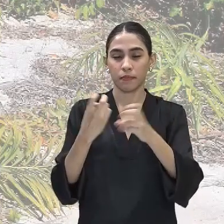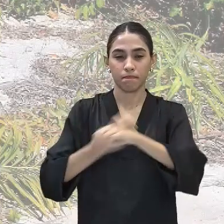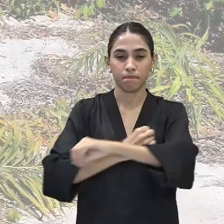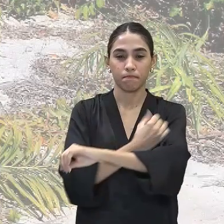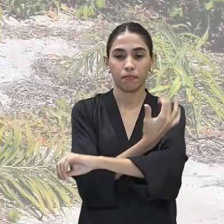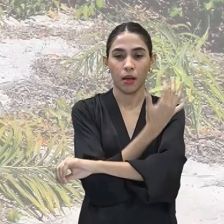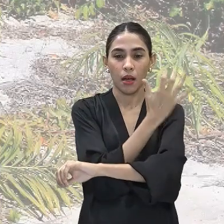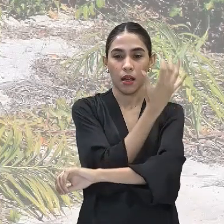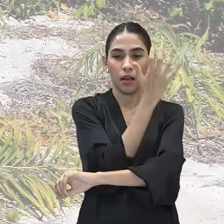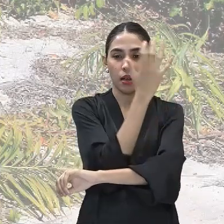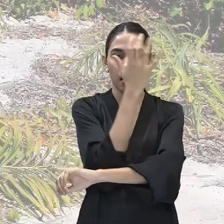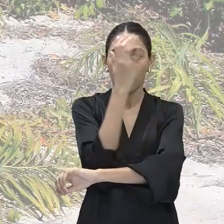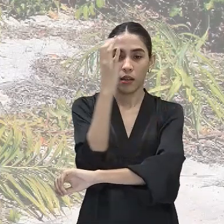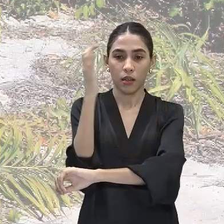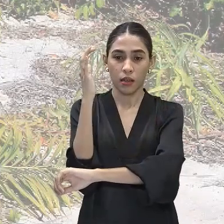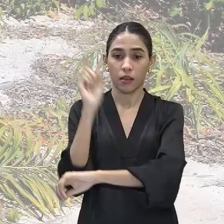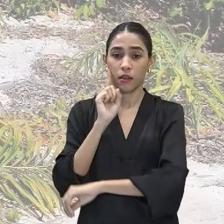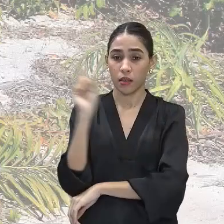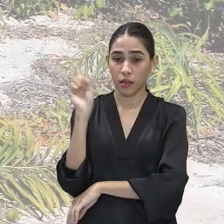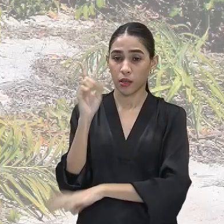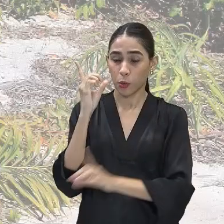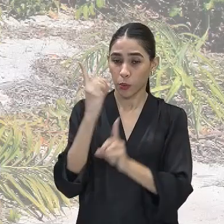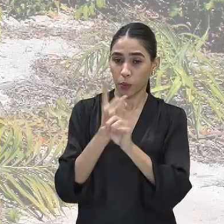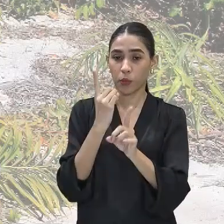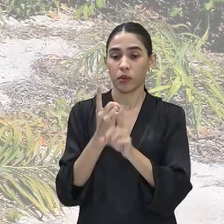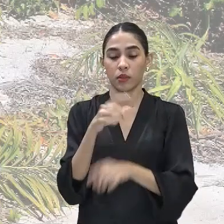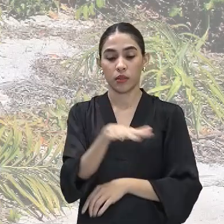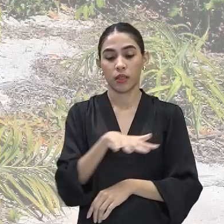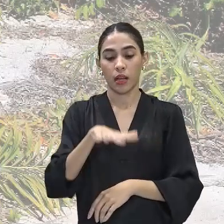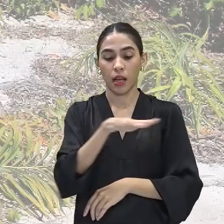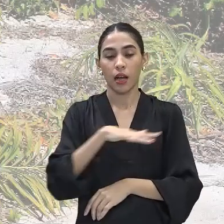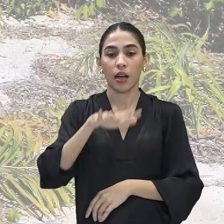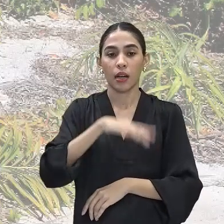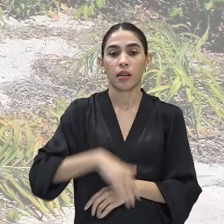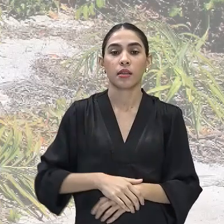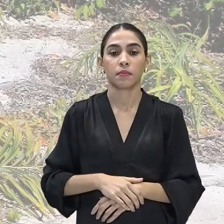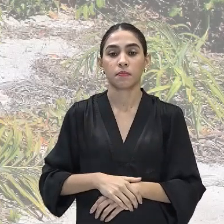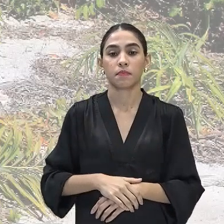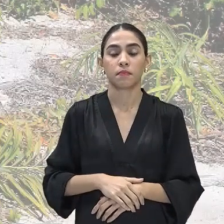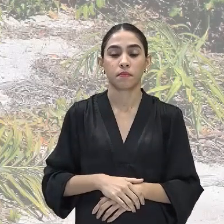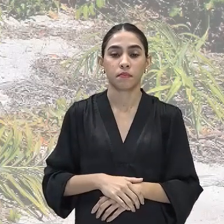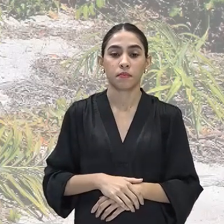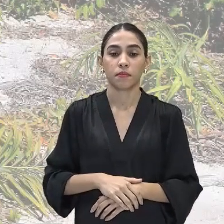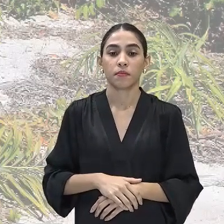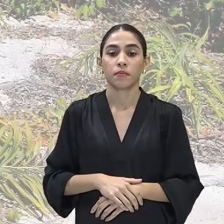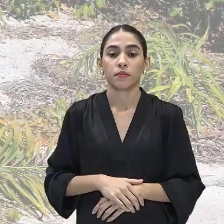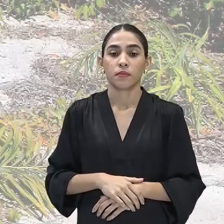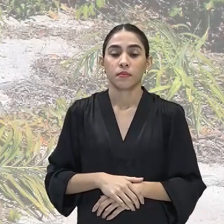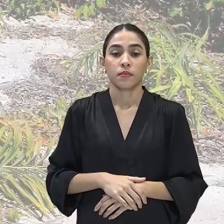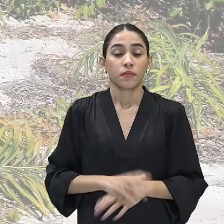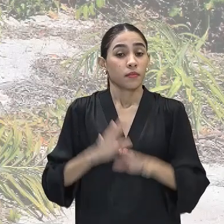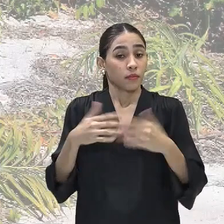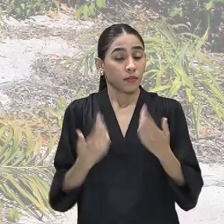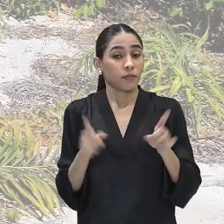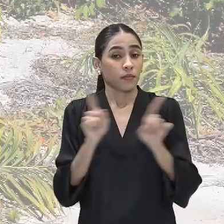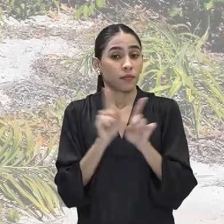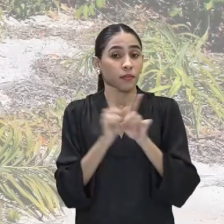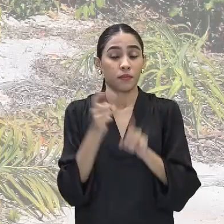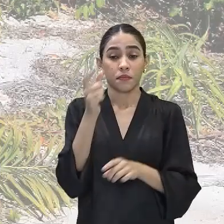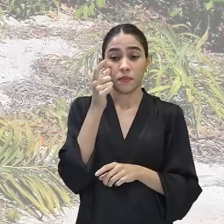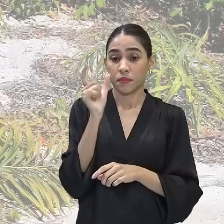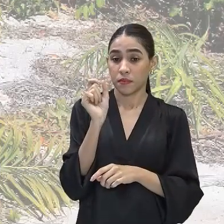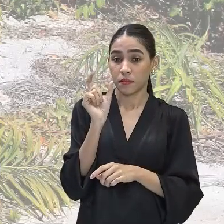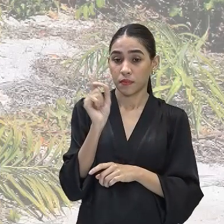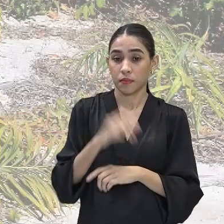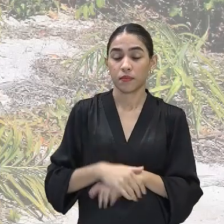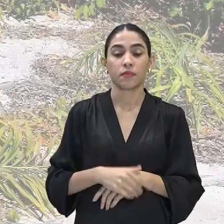né, a vegetação que a gente encontra ali na área do bioma da Mata Atlântica. E aí a gente vai observar também que ele